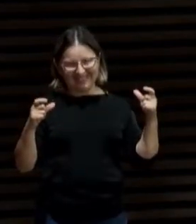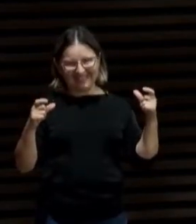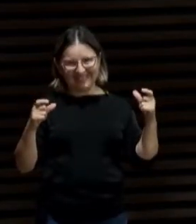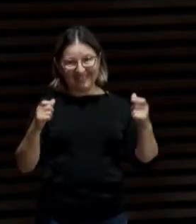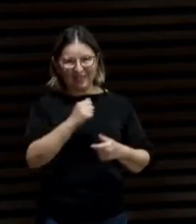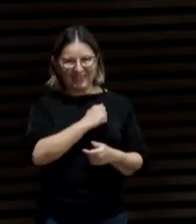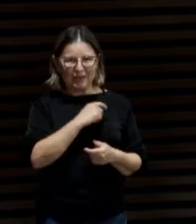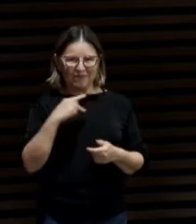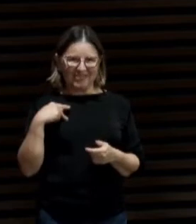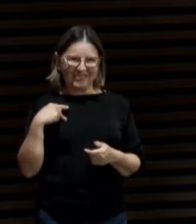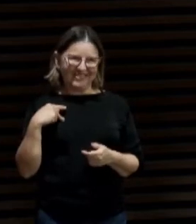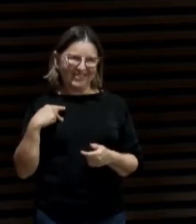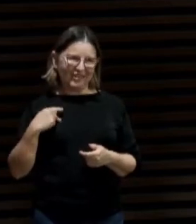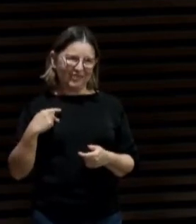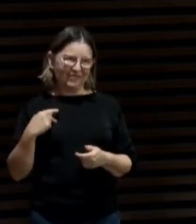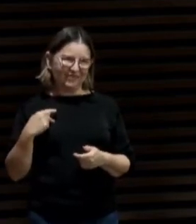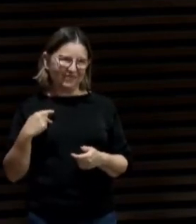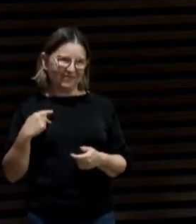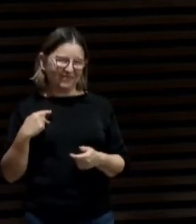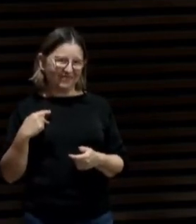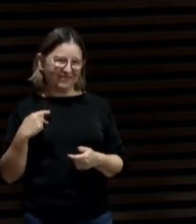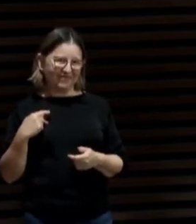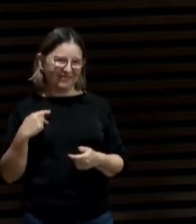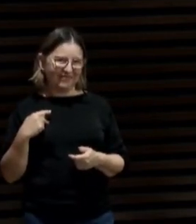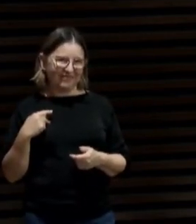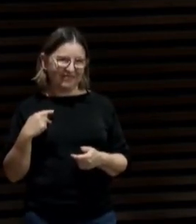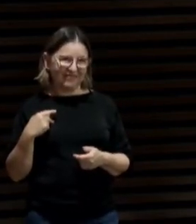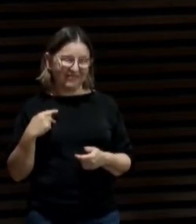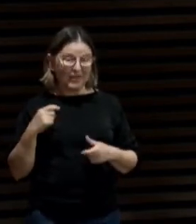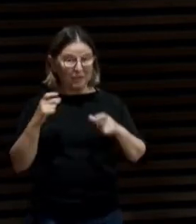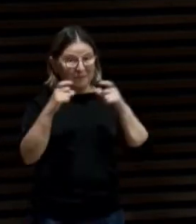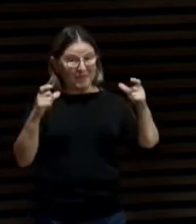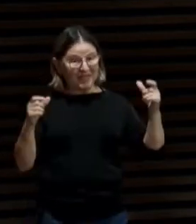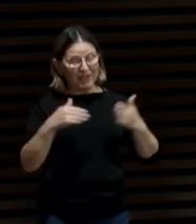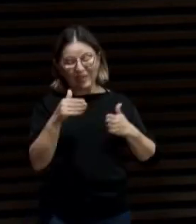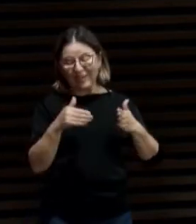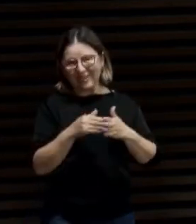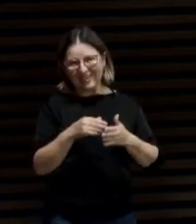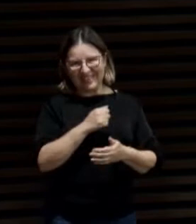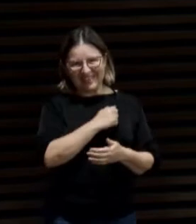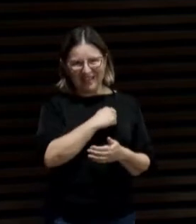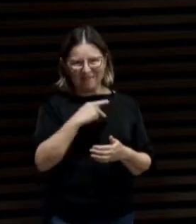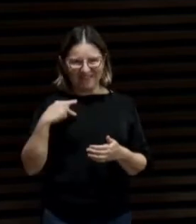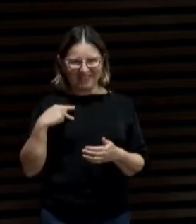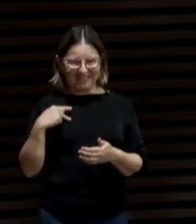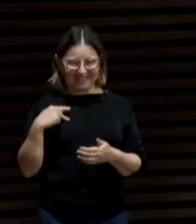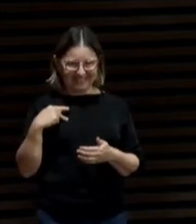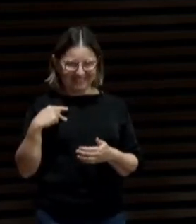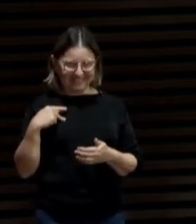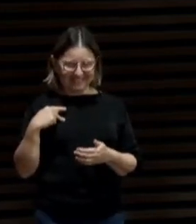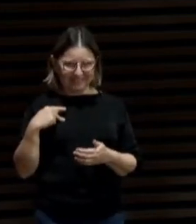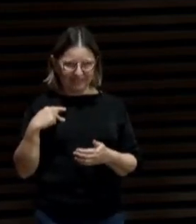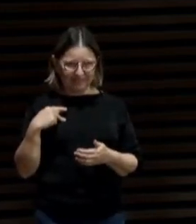dos apóstolos, e não obstante ser o maior de todos os apóstolos, passou